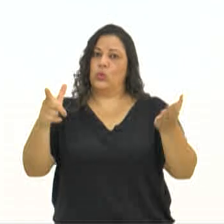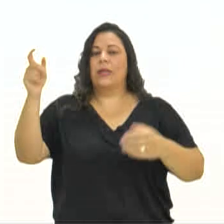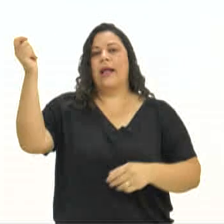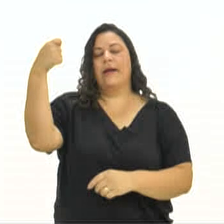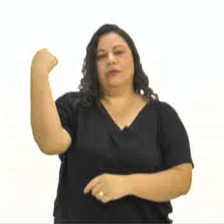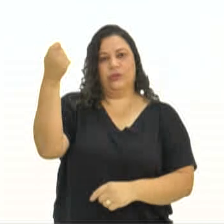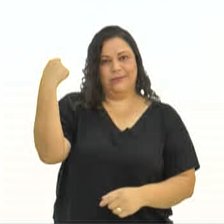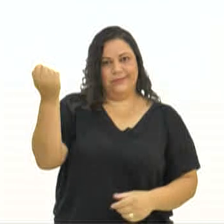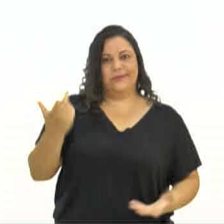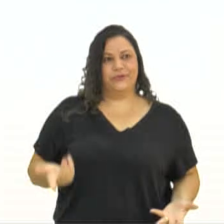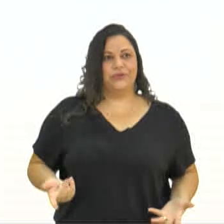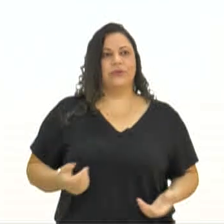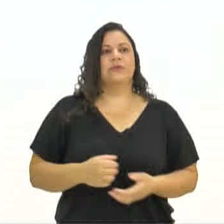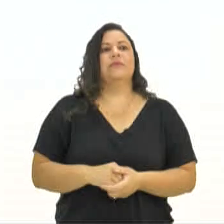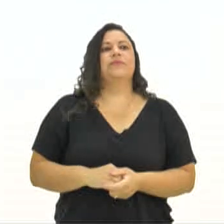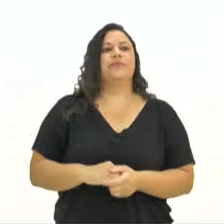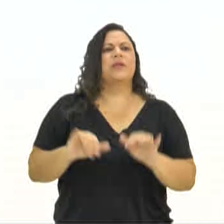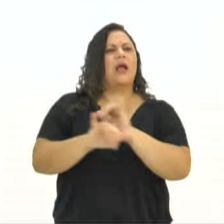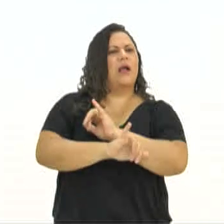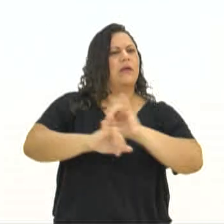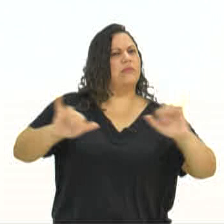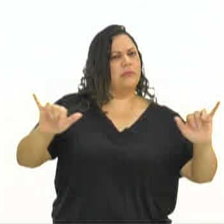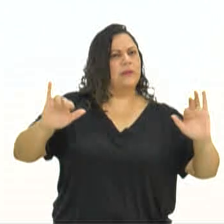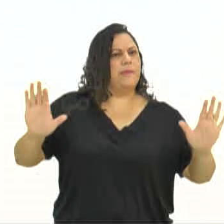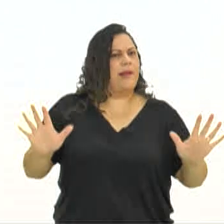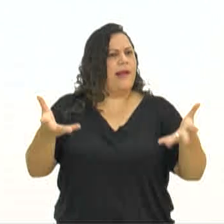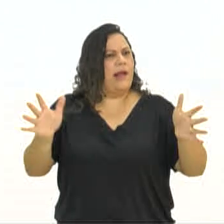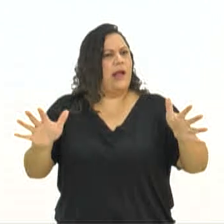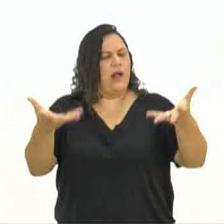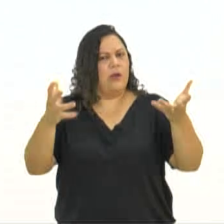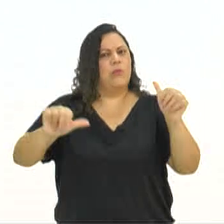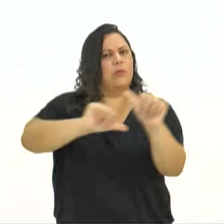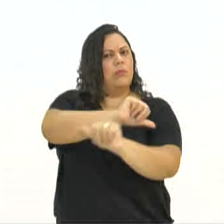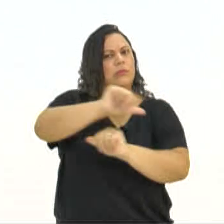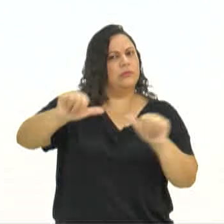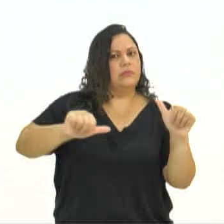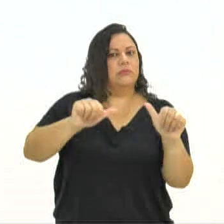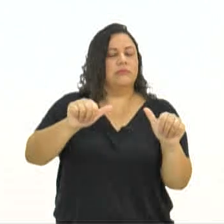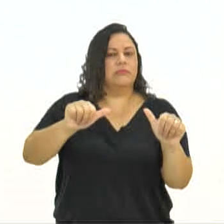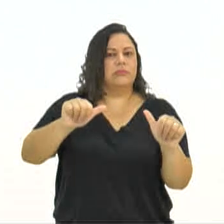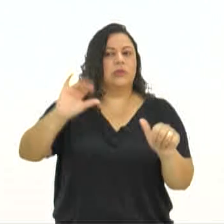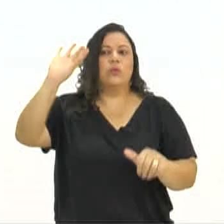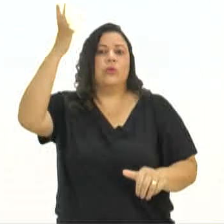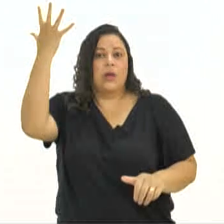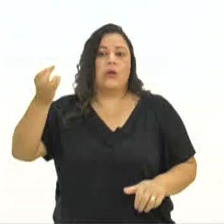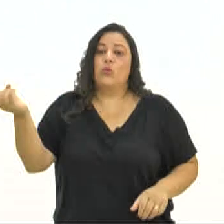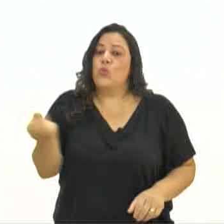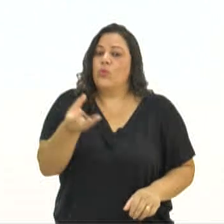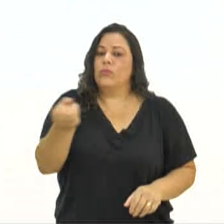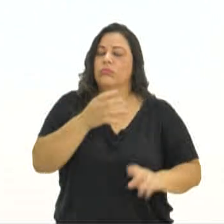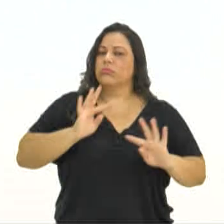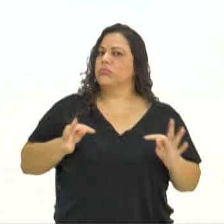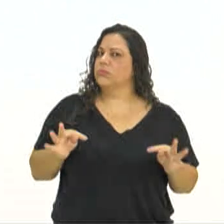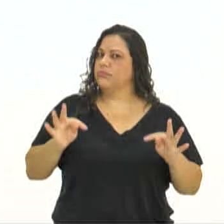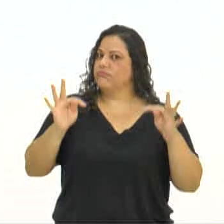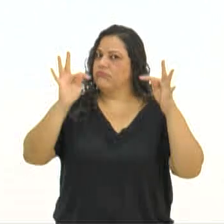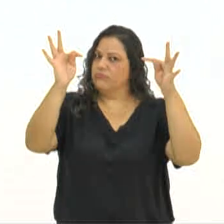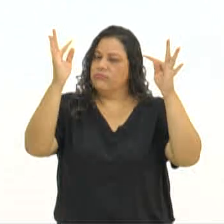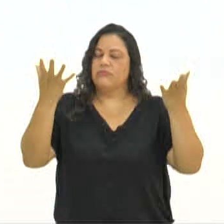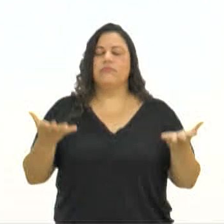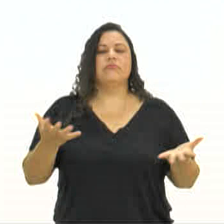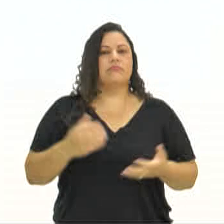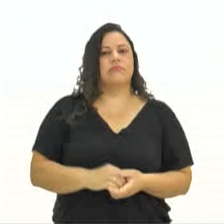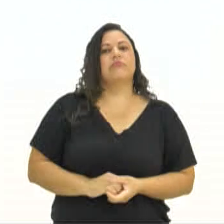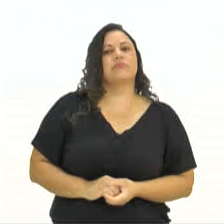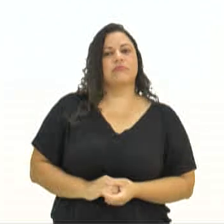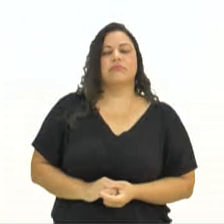reportagem enfatiza uma mudança causada pelas novas tecnologias, tornando-se como base os dados apresentados